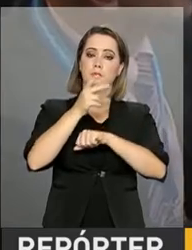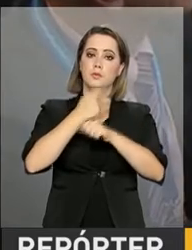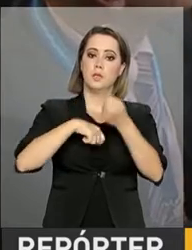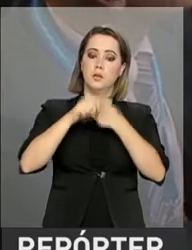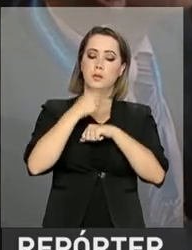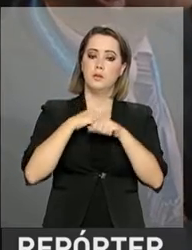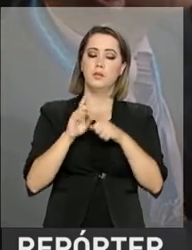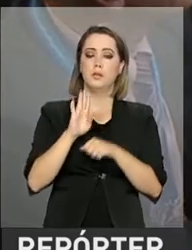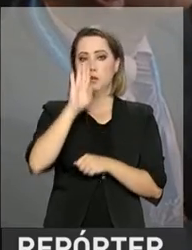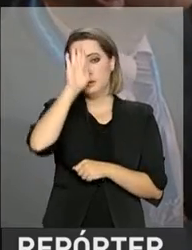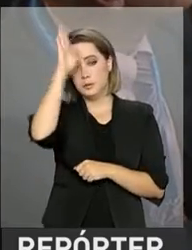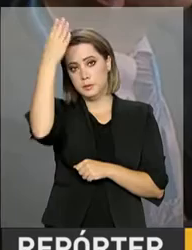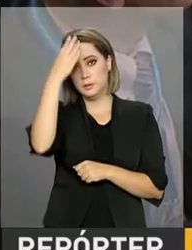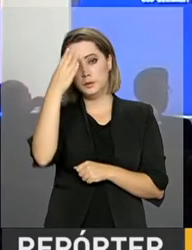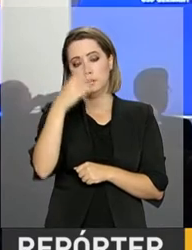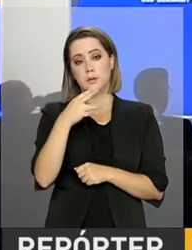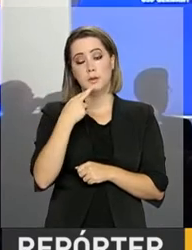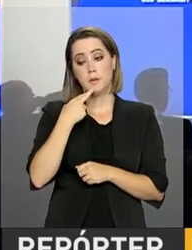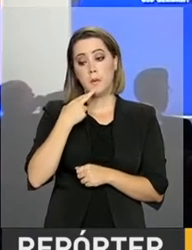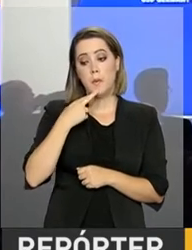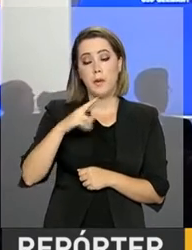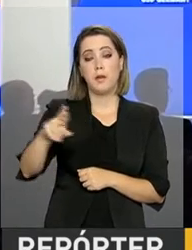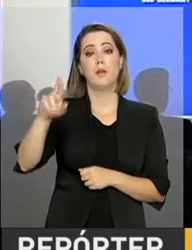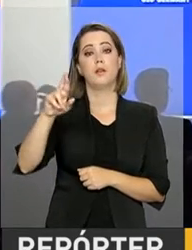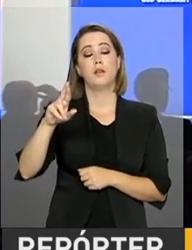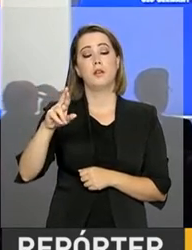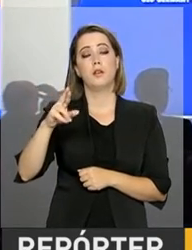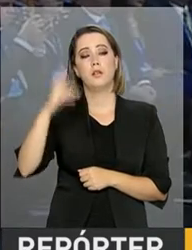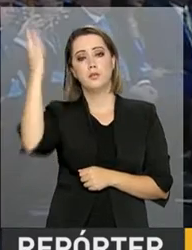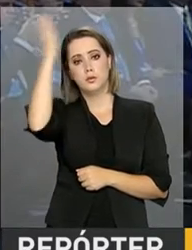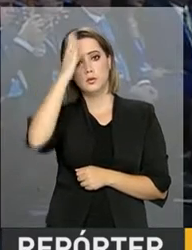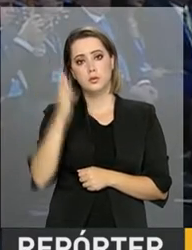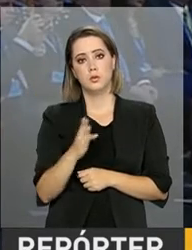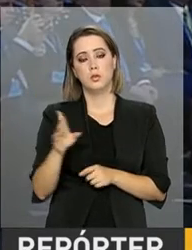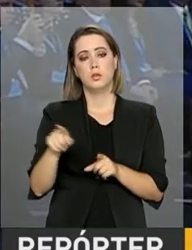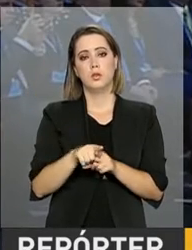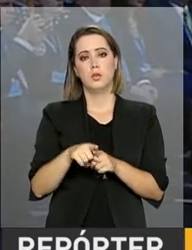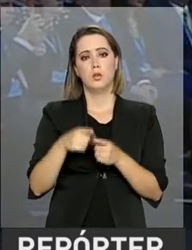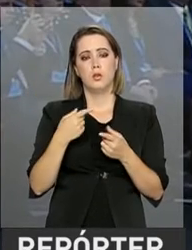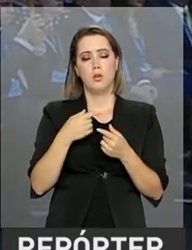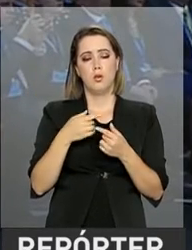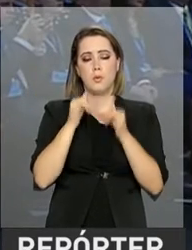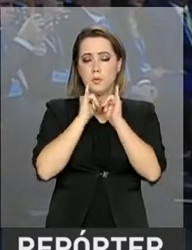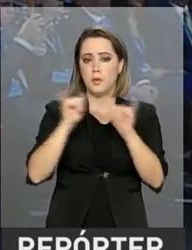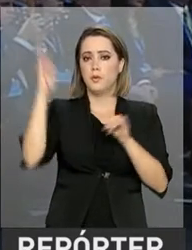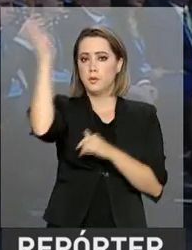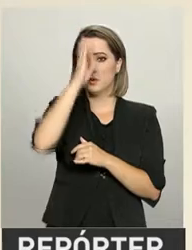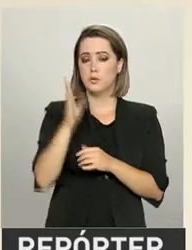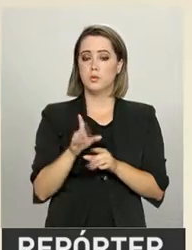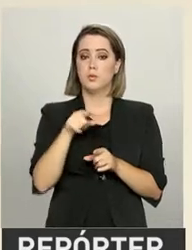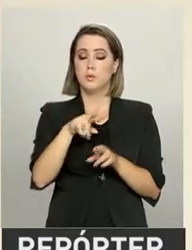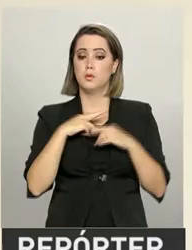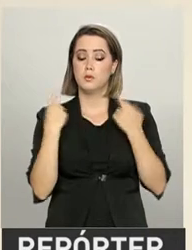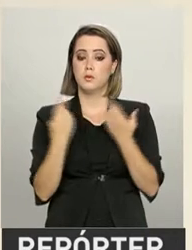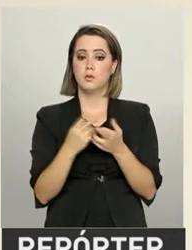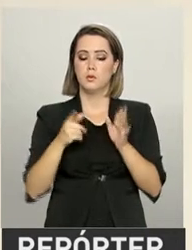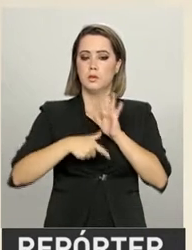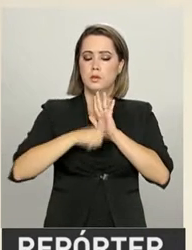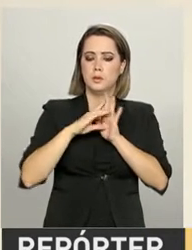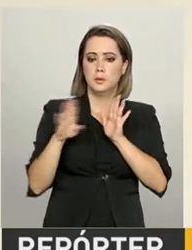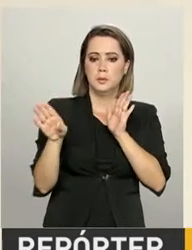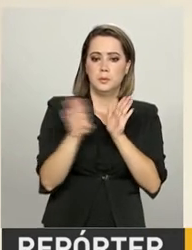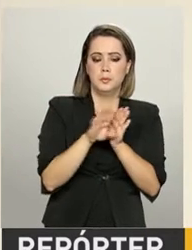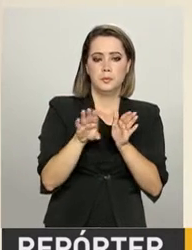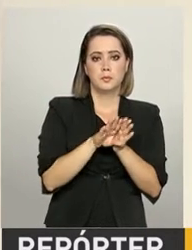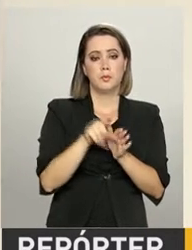recado do brasil na reunião de ministros de finanças e presidentes de bancos centrais antes de chegar em